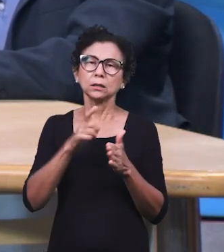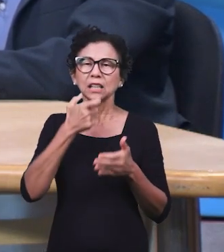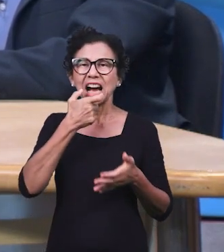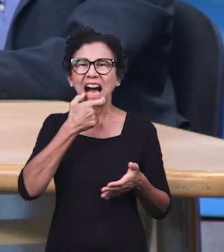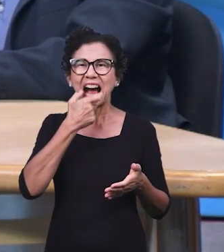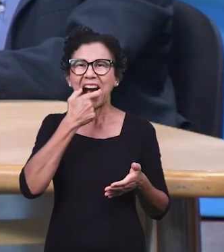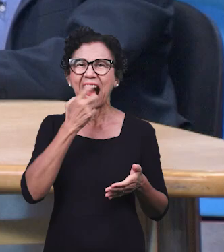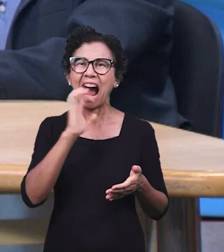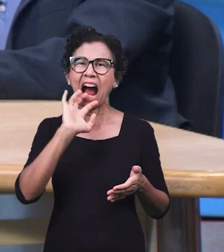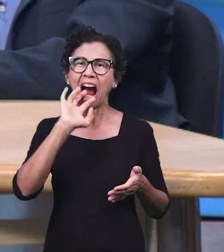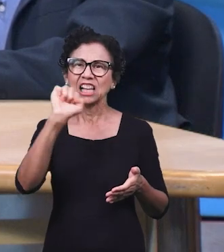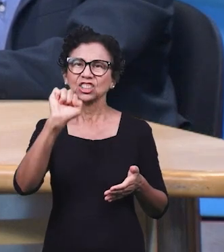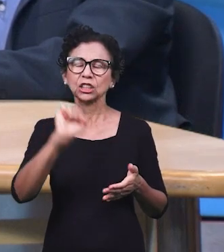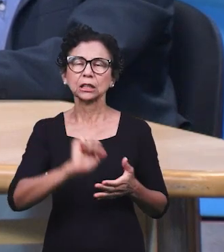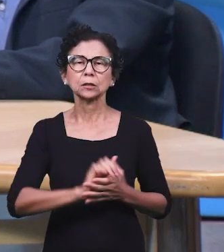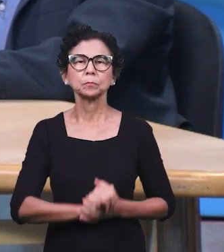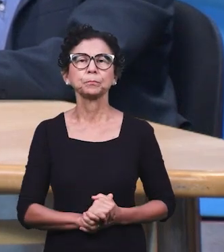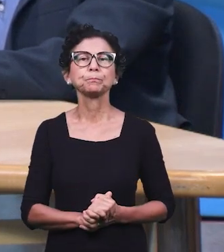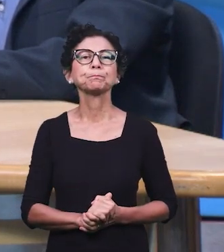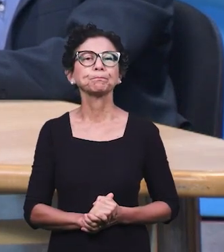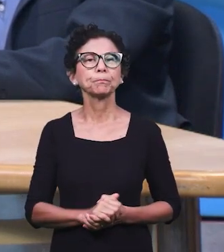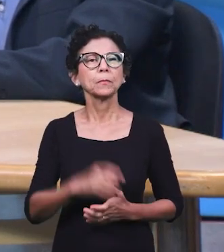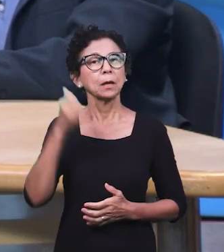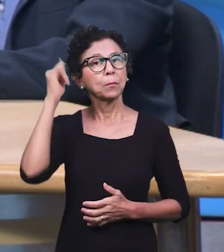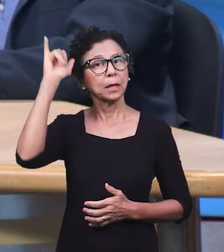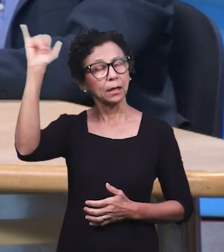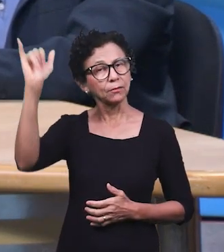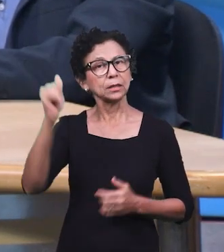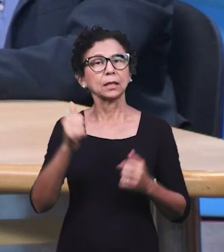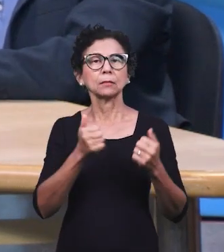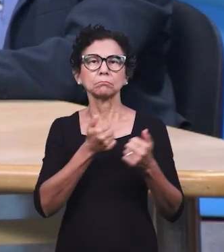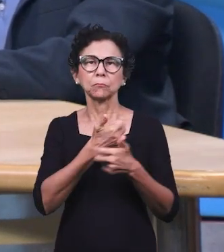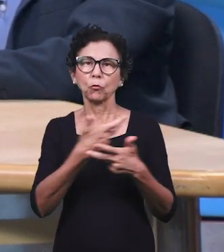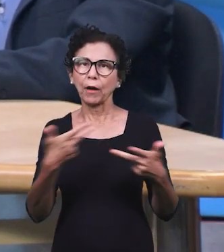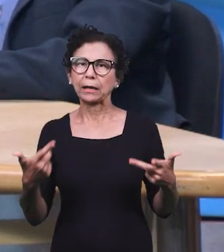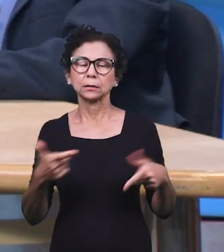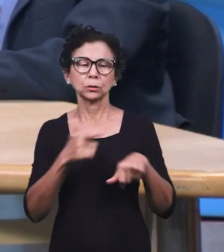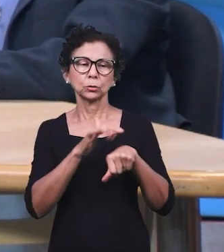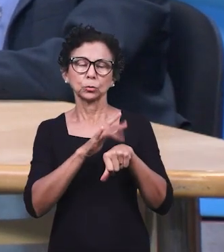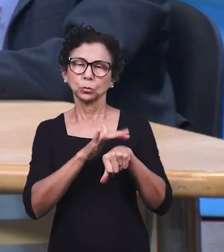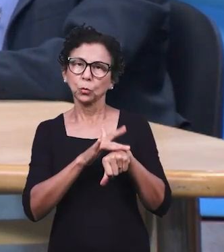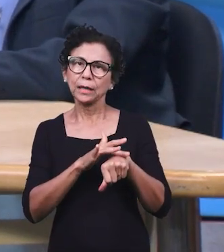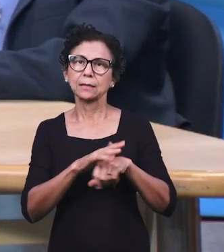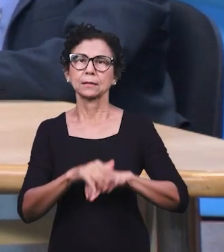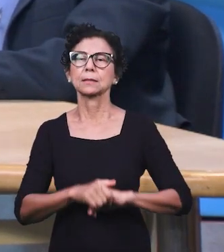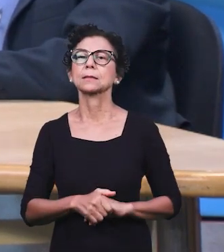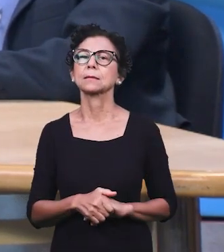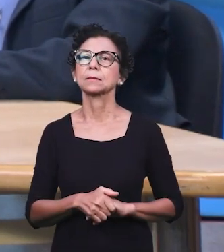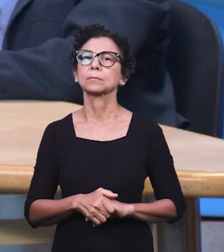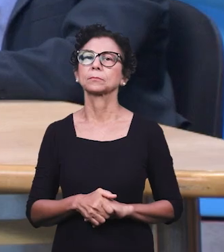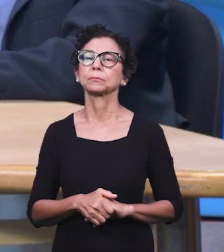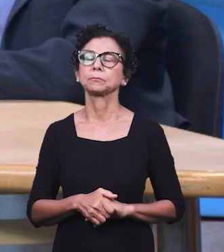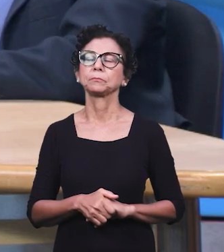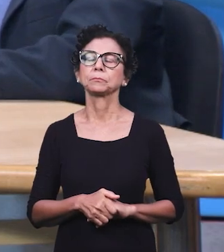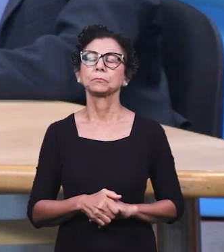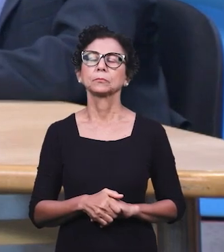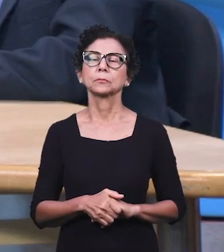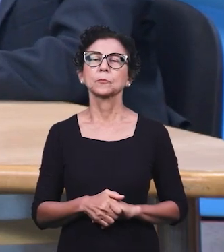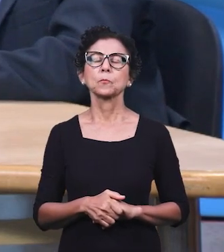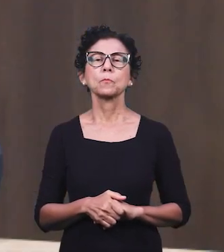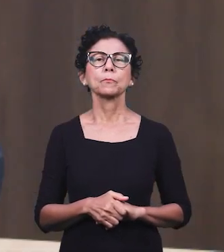uma prevenção. Uma prevenção. E um autocuidado também. Perfeitamente. Muito boa essa informação.